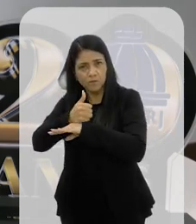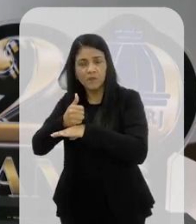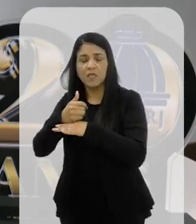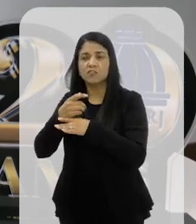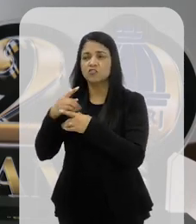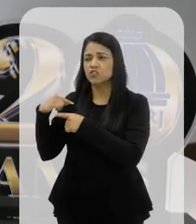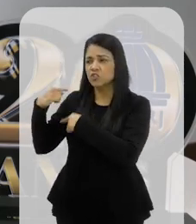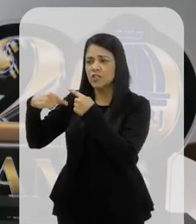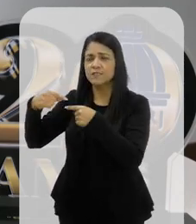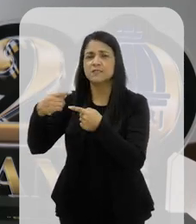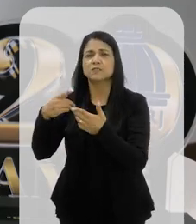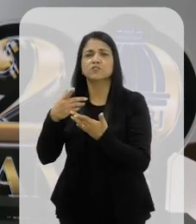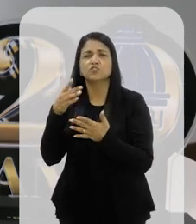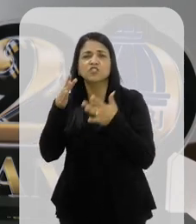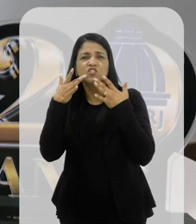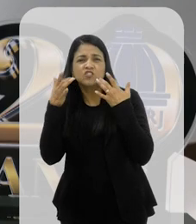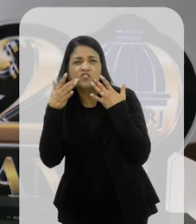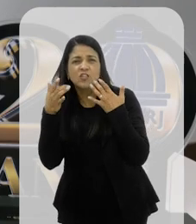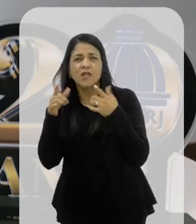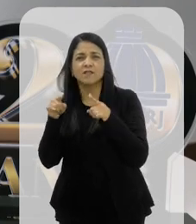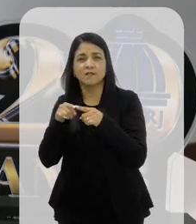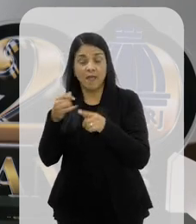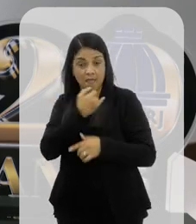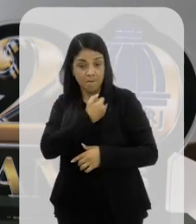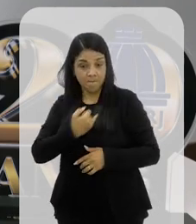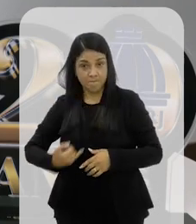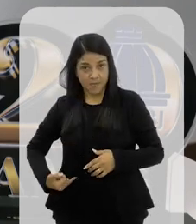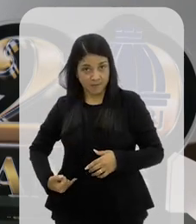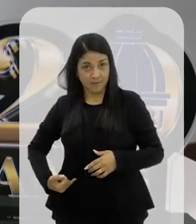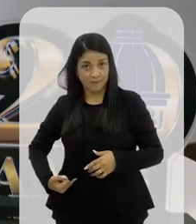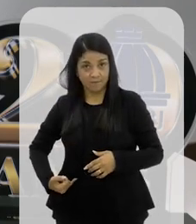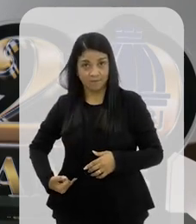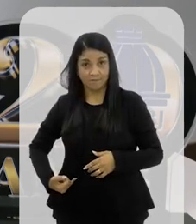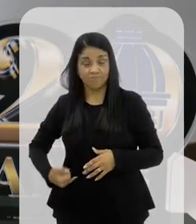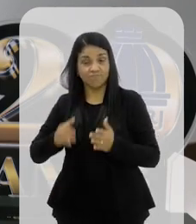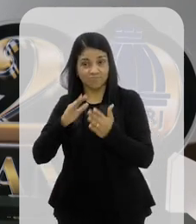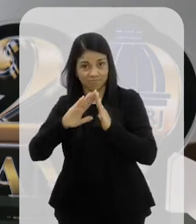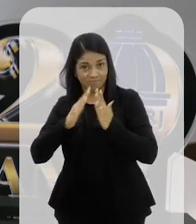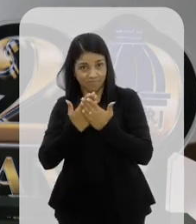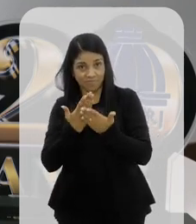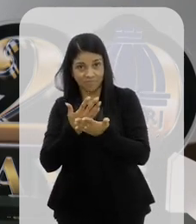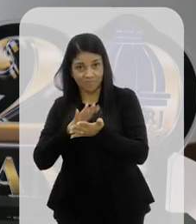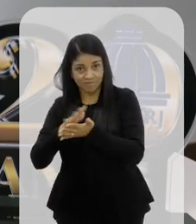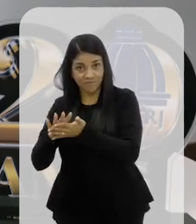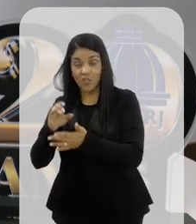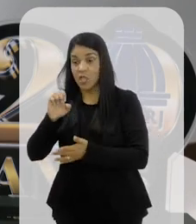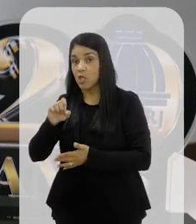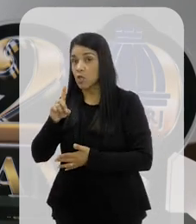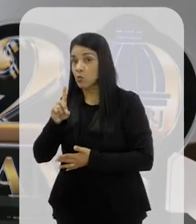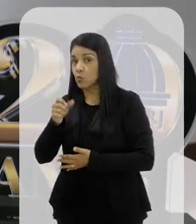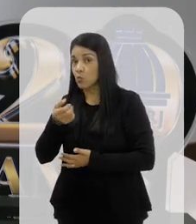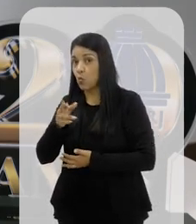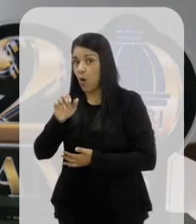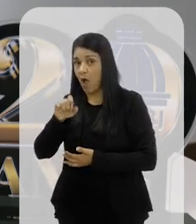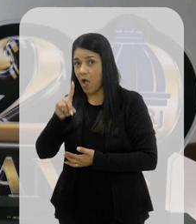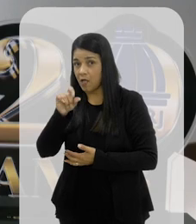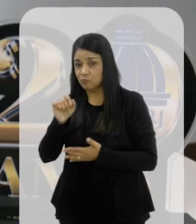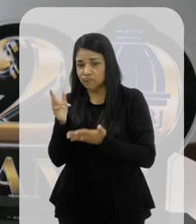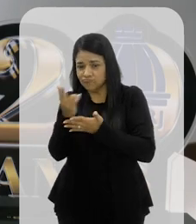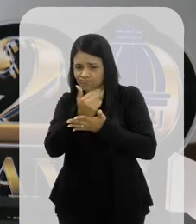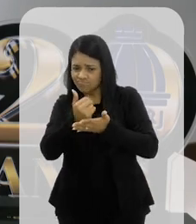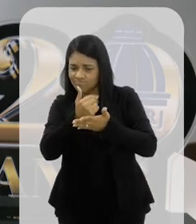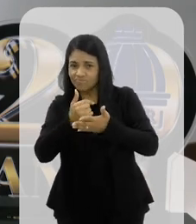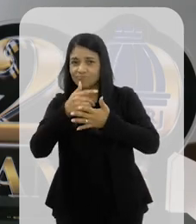geração de teatro quando nós fizemos a Imperatriz Leopoldinense nós tínhamos o Eduardo que trabalhou nas nas grandes